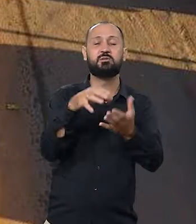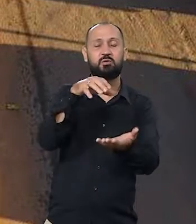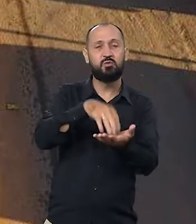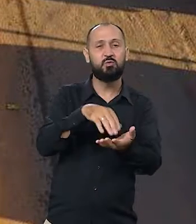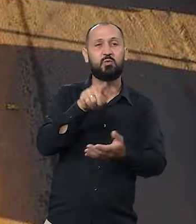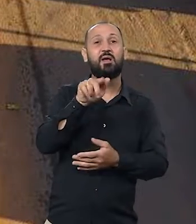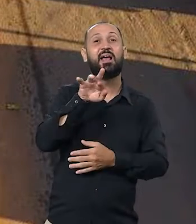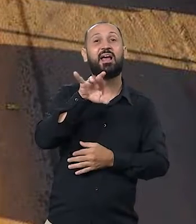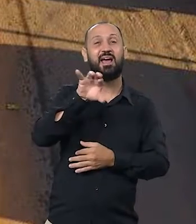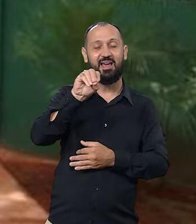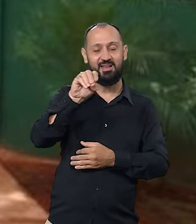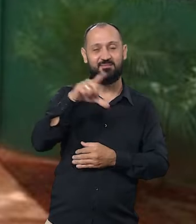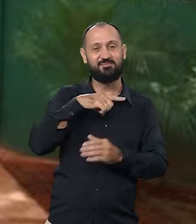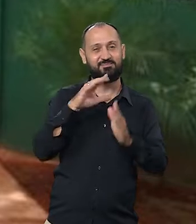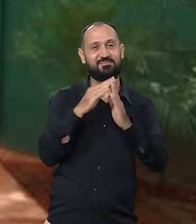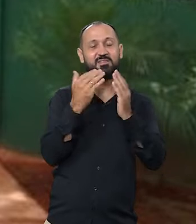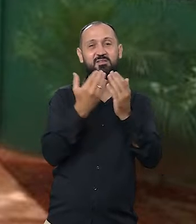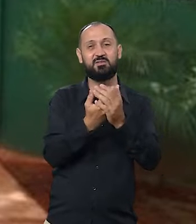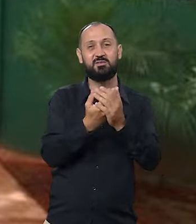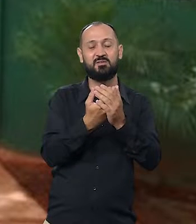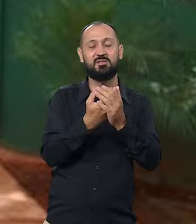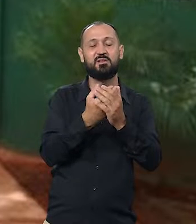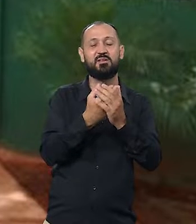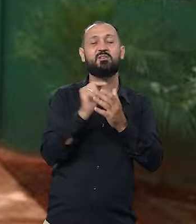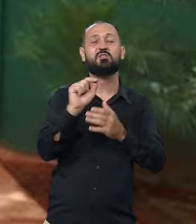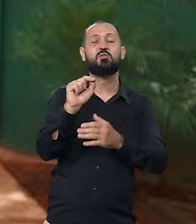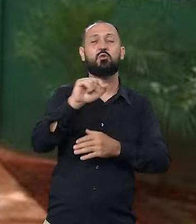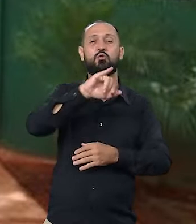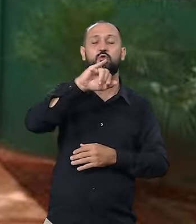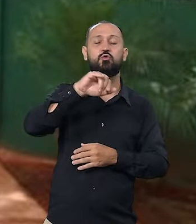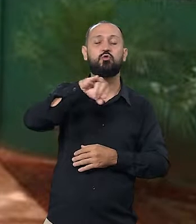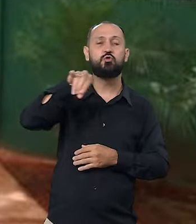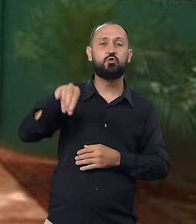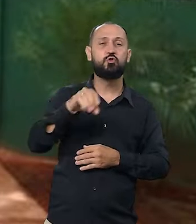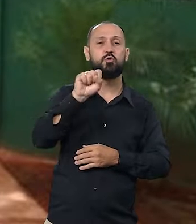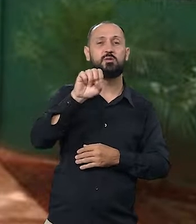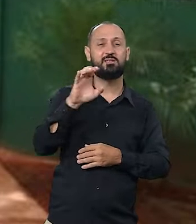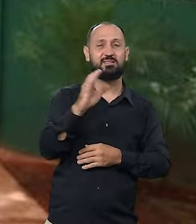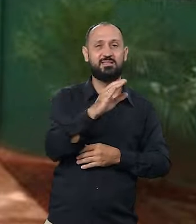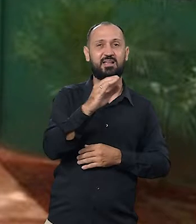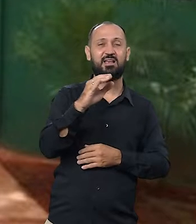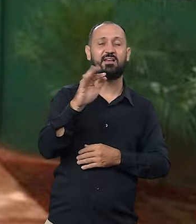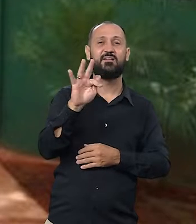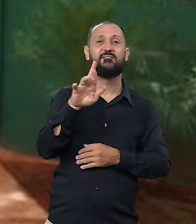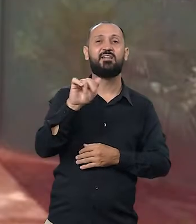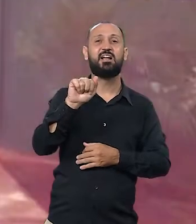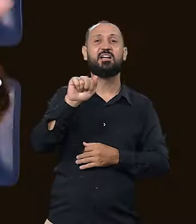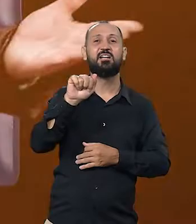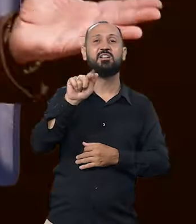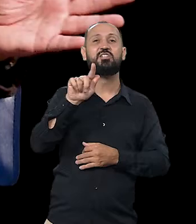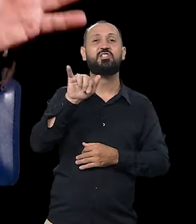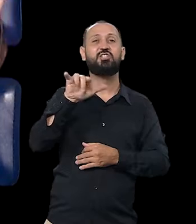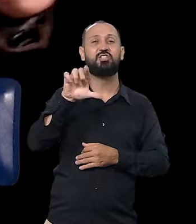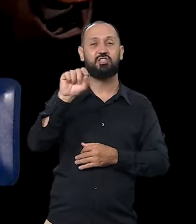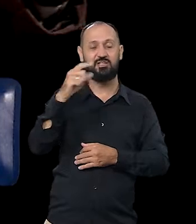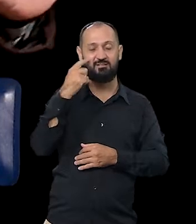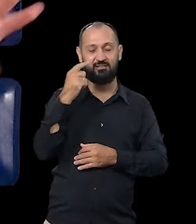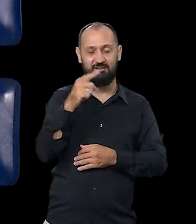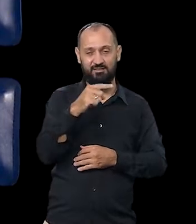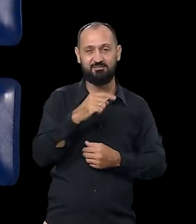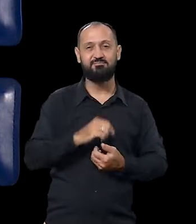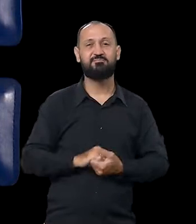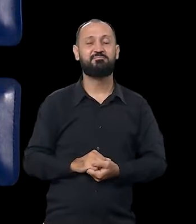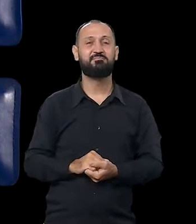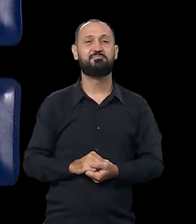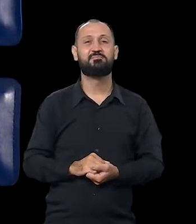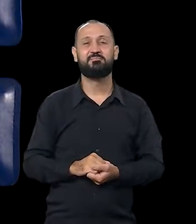do Grêmio Estudantil, da escola José Fragelli, onde eu estudava em Angélica. E aí uma história